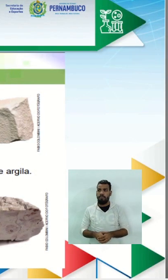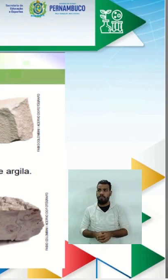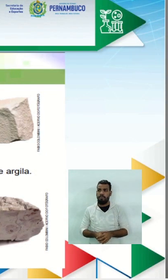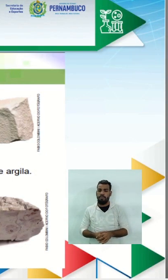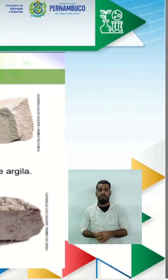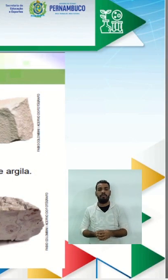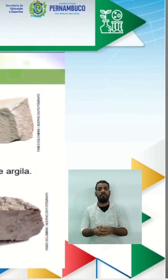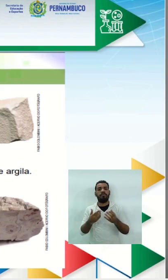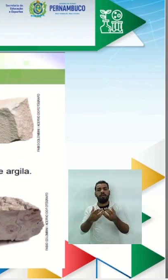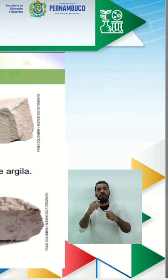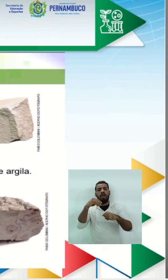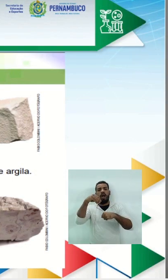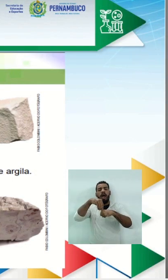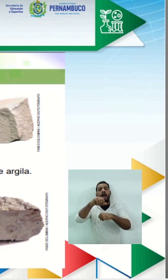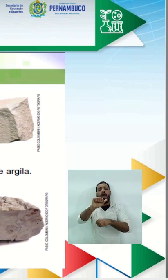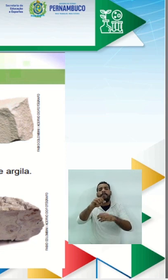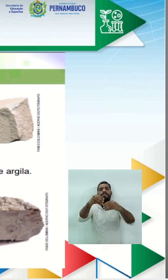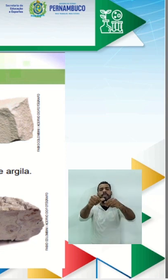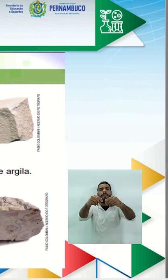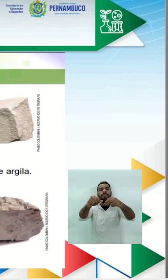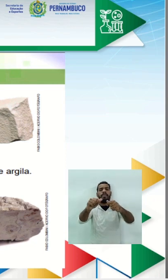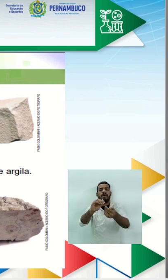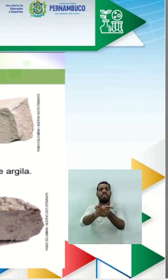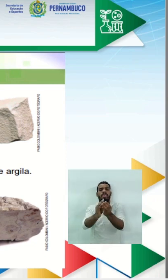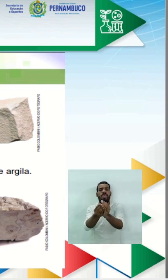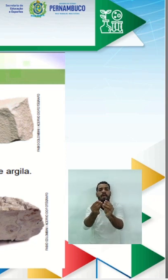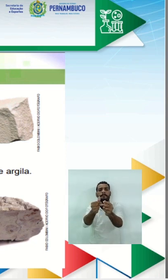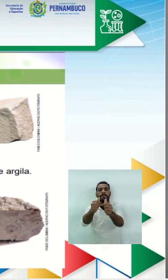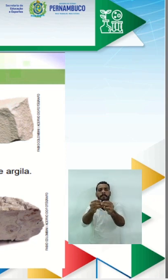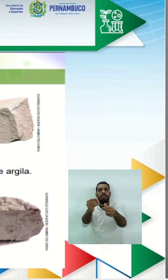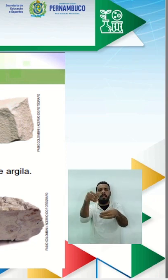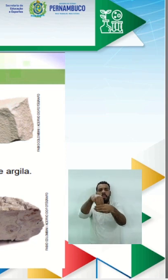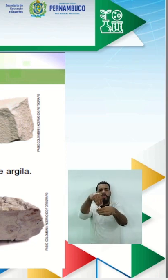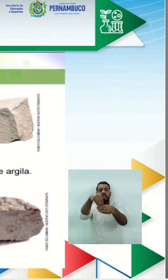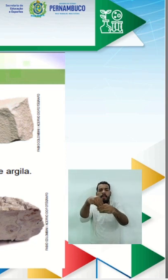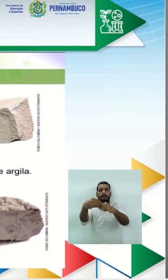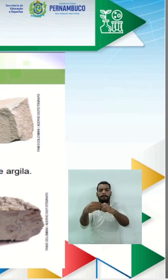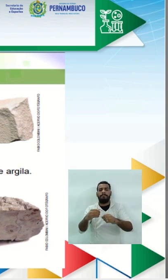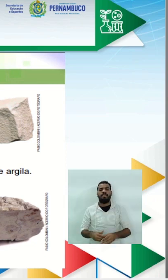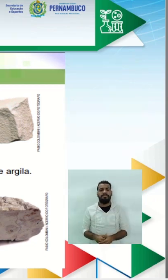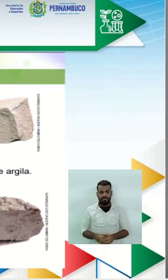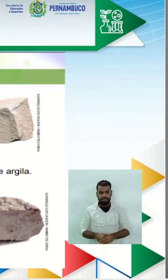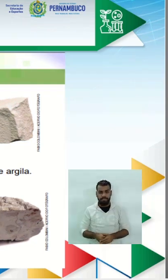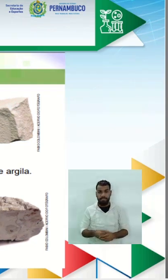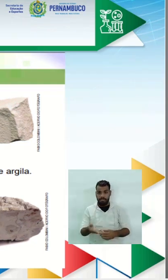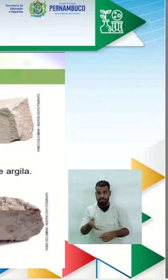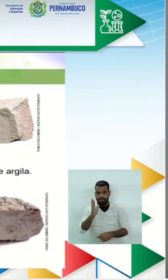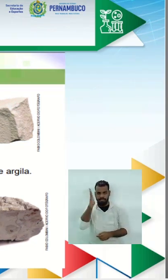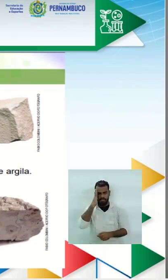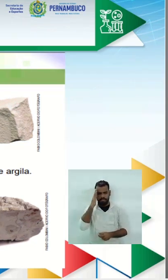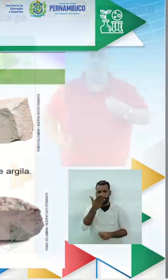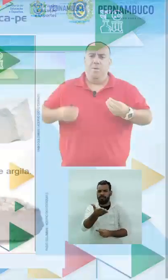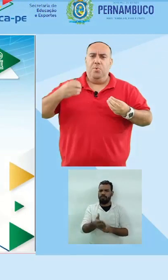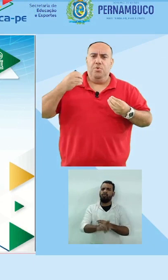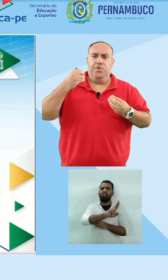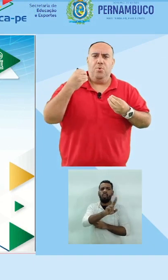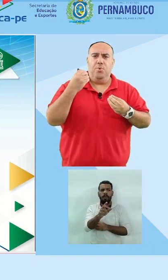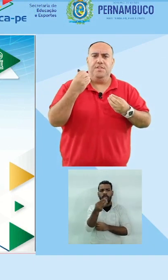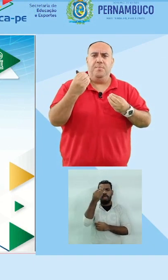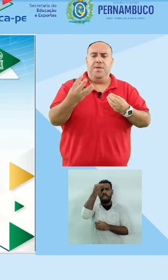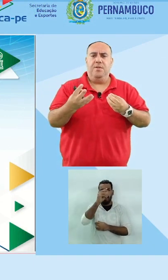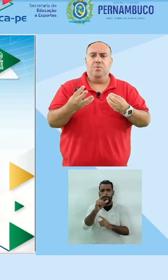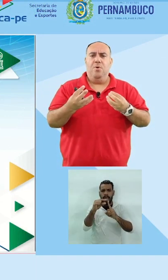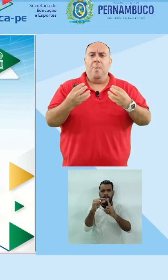pelo depósito de grãos de argila e o calcário formado pelo depósito de sais de cálcio. Está certo, estudante? Pesquisem, busquem